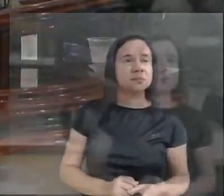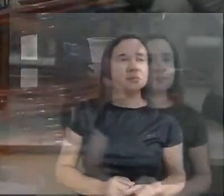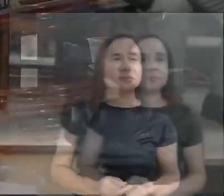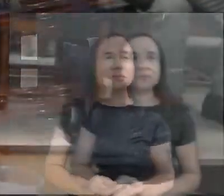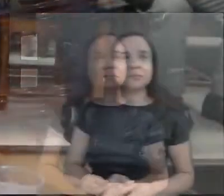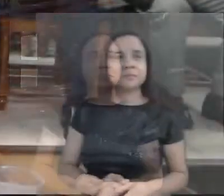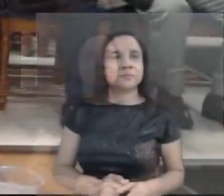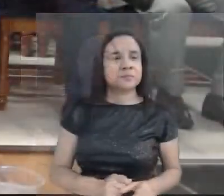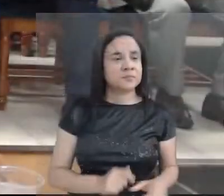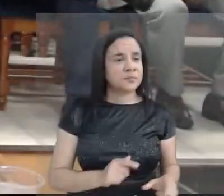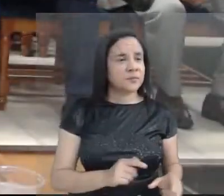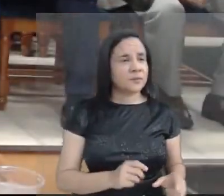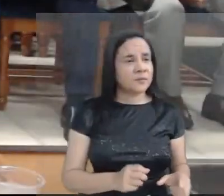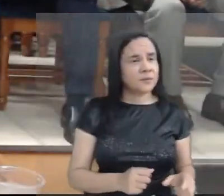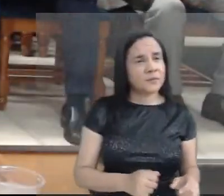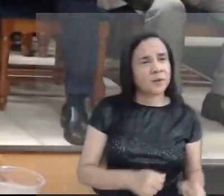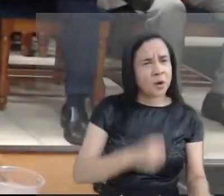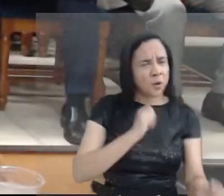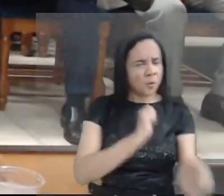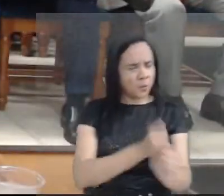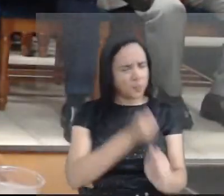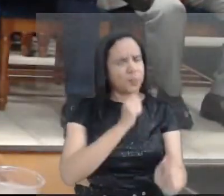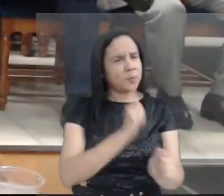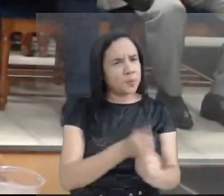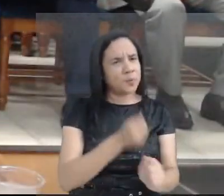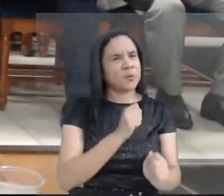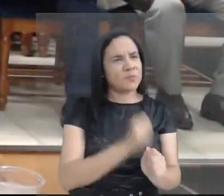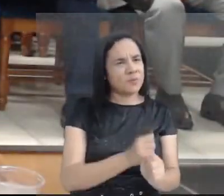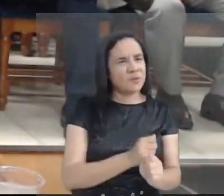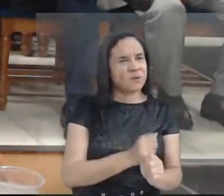foi feito de um projeto arquitetônico